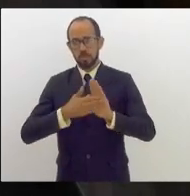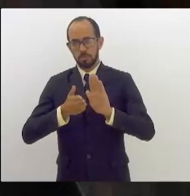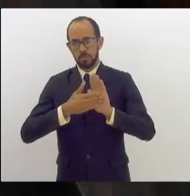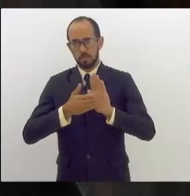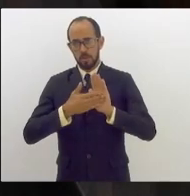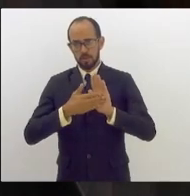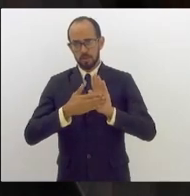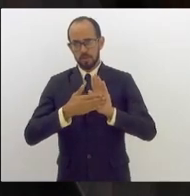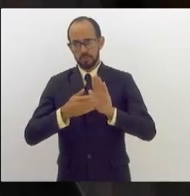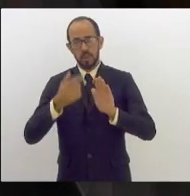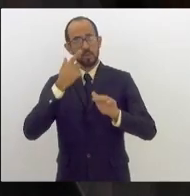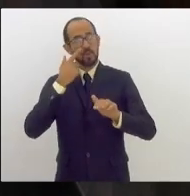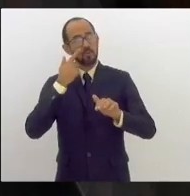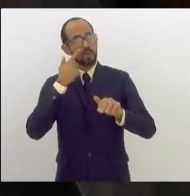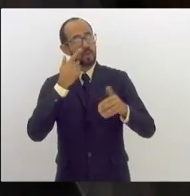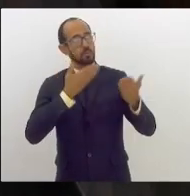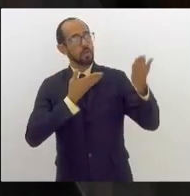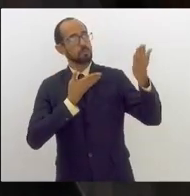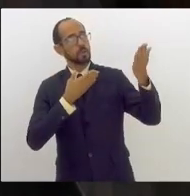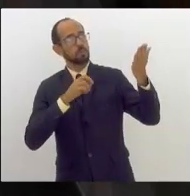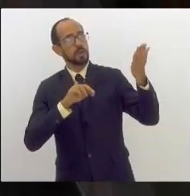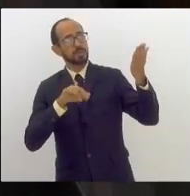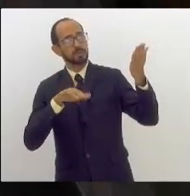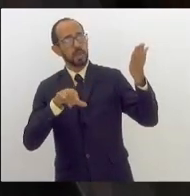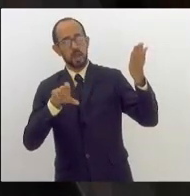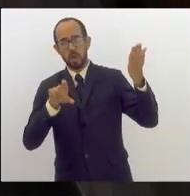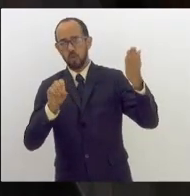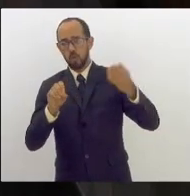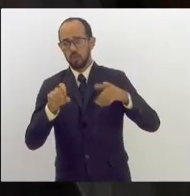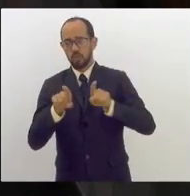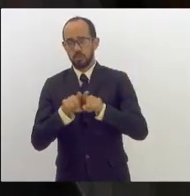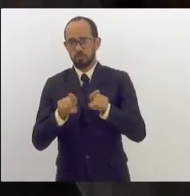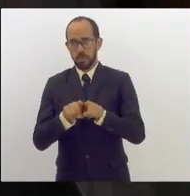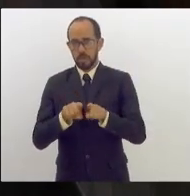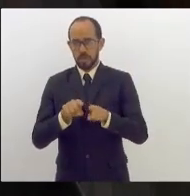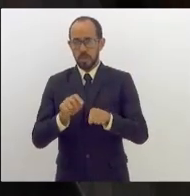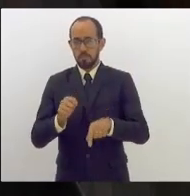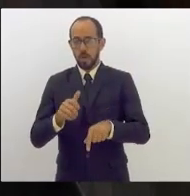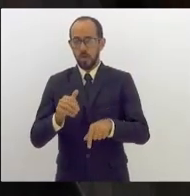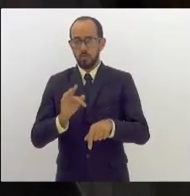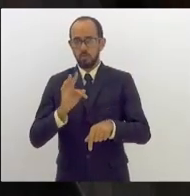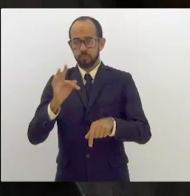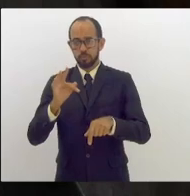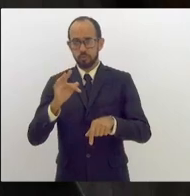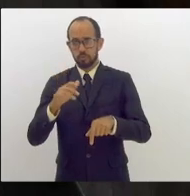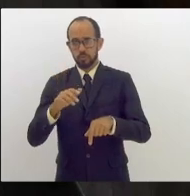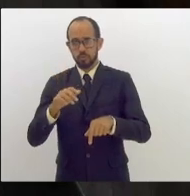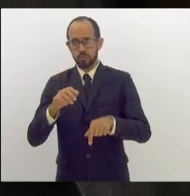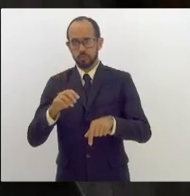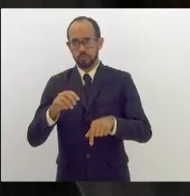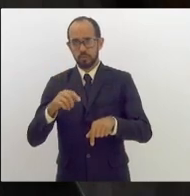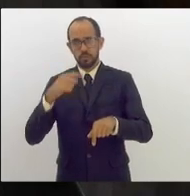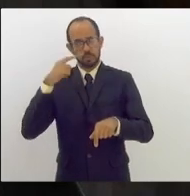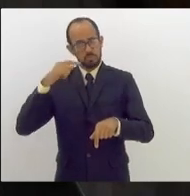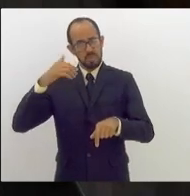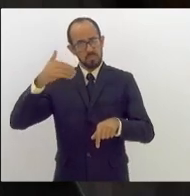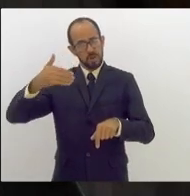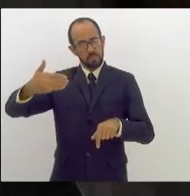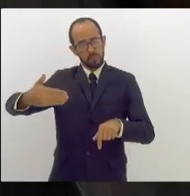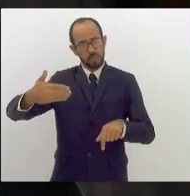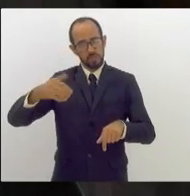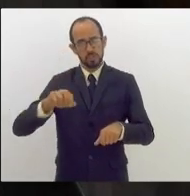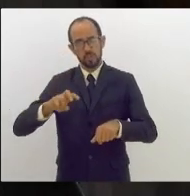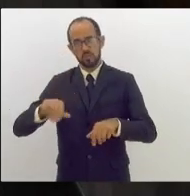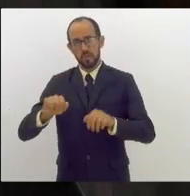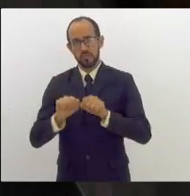beijo meu amigo Marcelo também e em breve nos próximos dias faremos uma audiência relacionada a temática